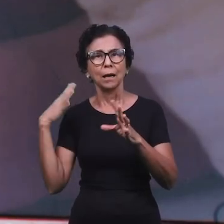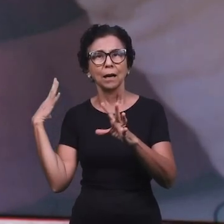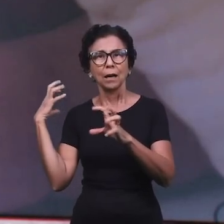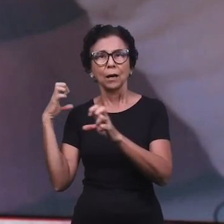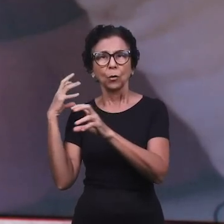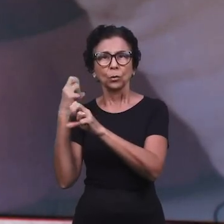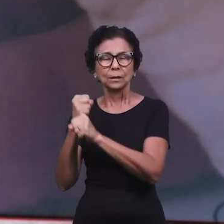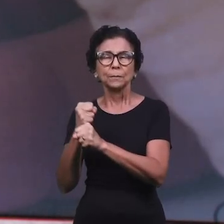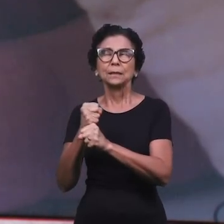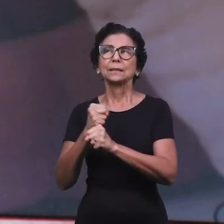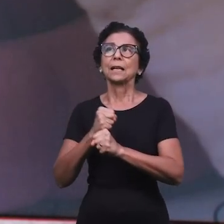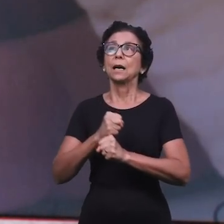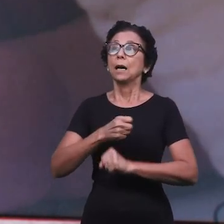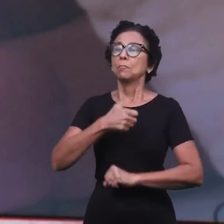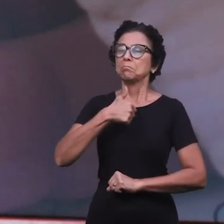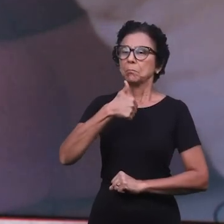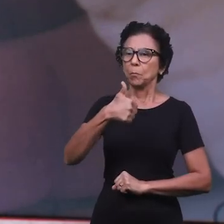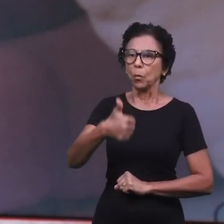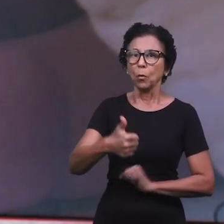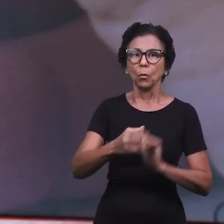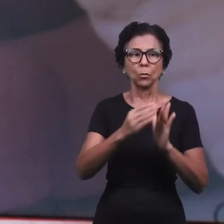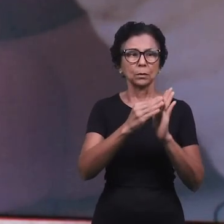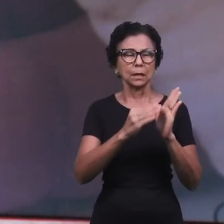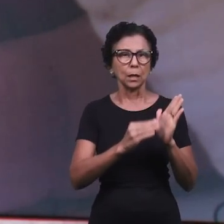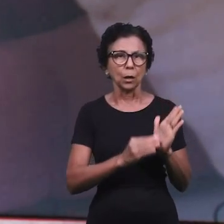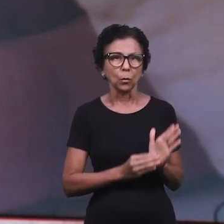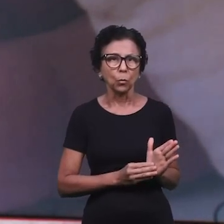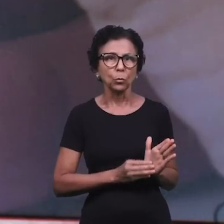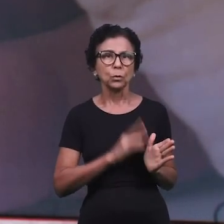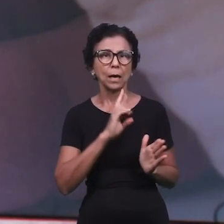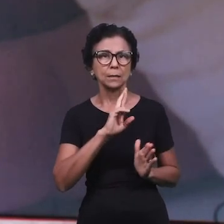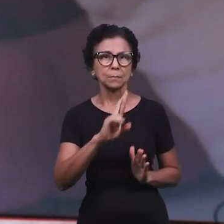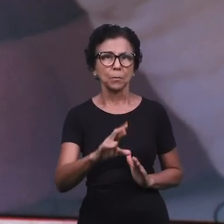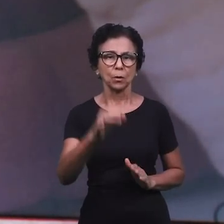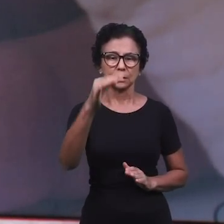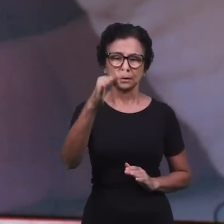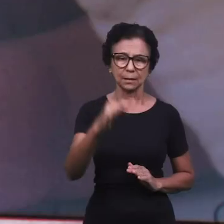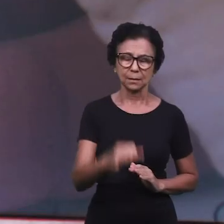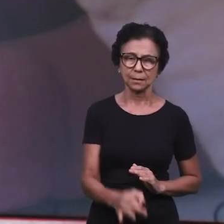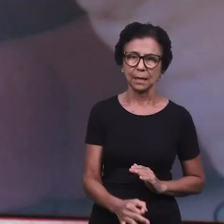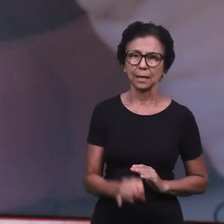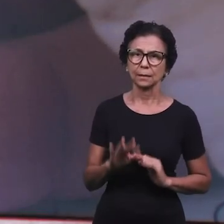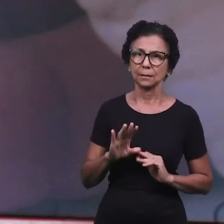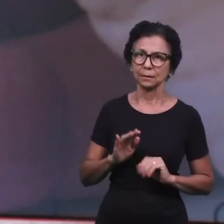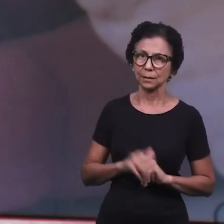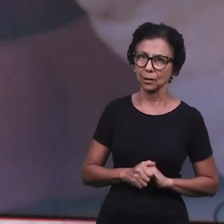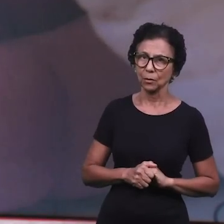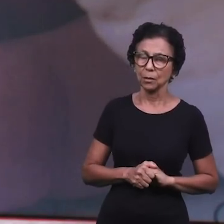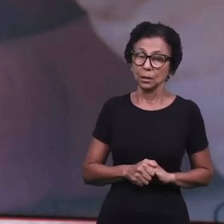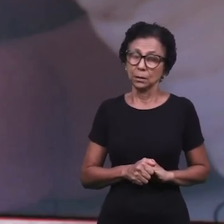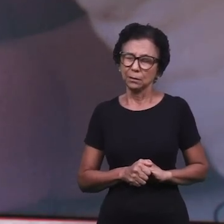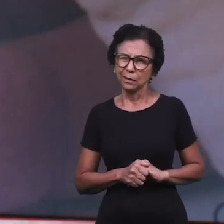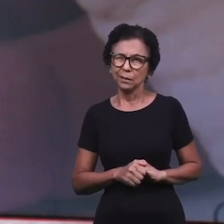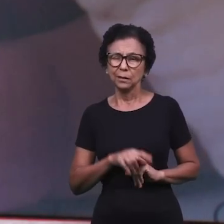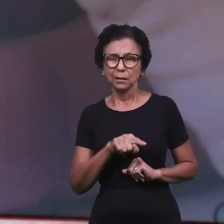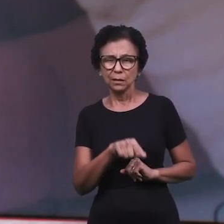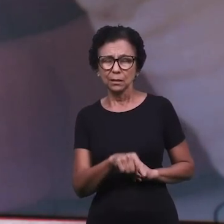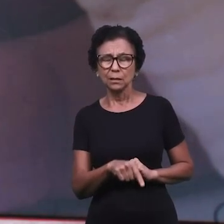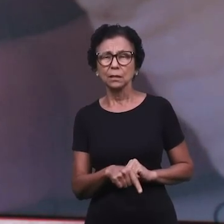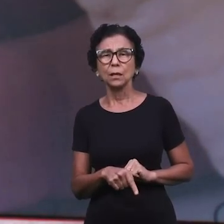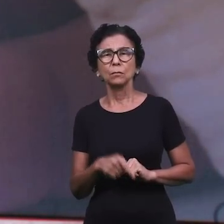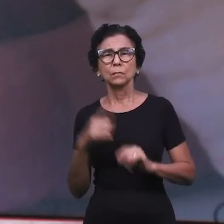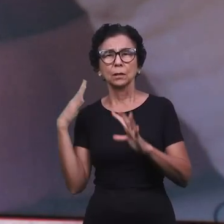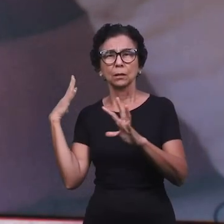contabilidade. Então, olha só, já vi bastante conteúdo, já resolvi muitas questões, então eu vou tirar um pouquinho de tempo da minha disciplina